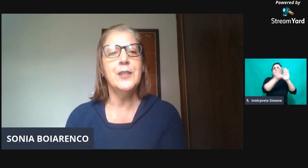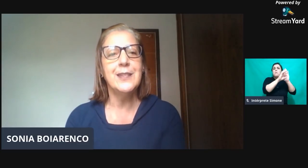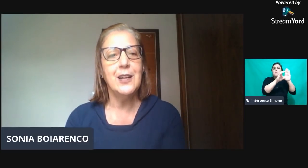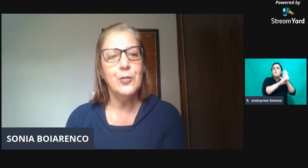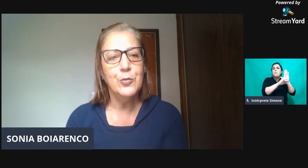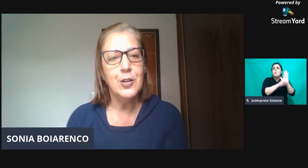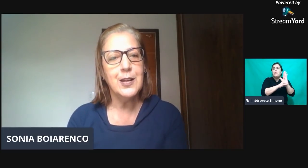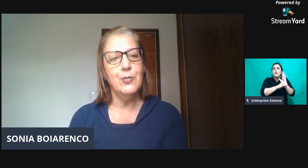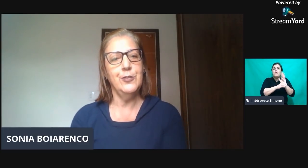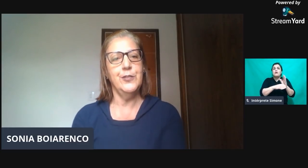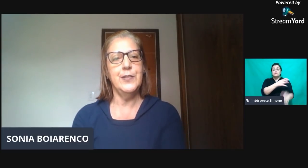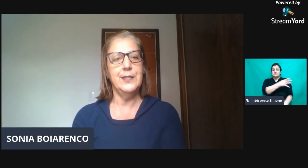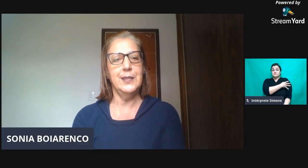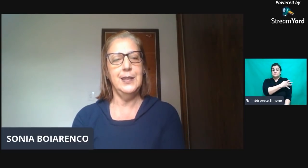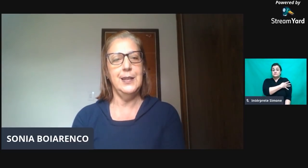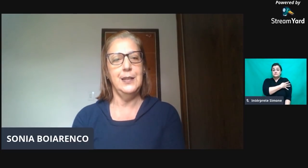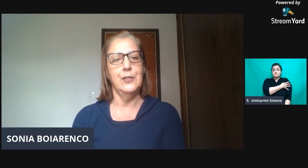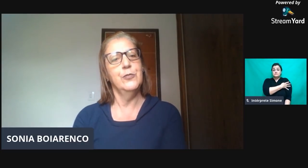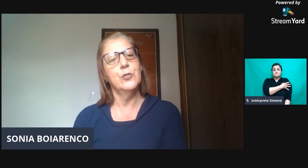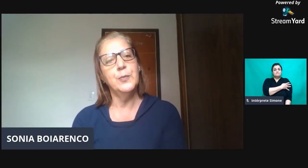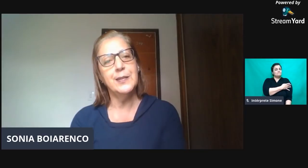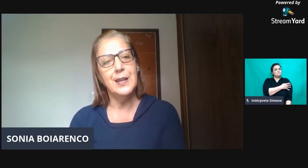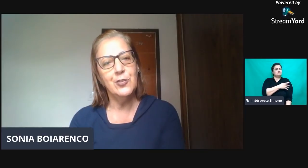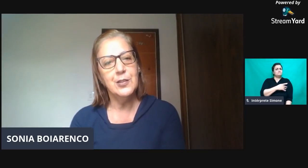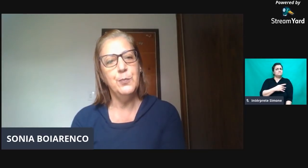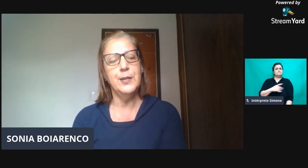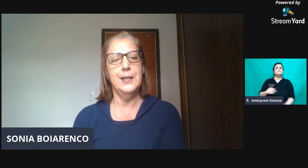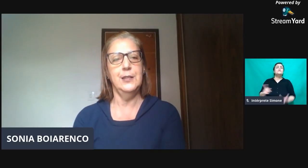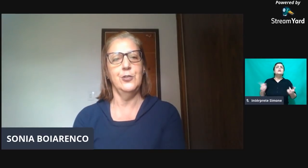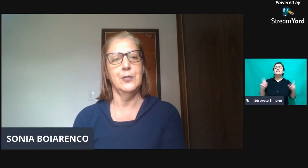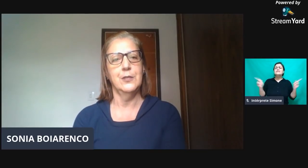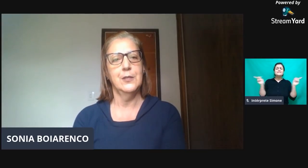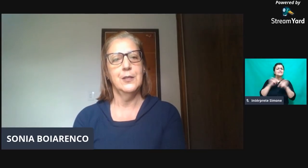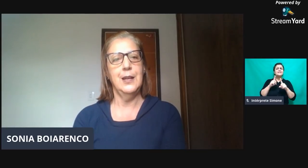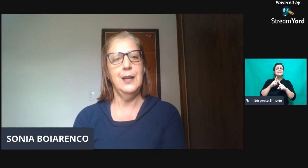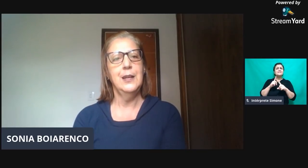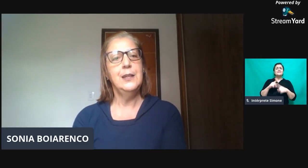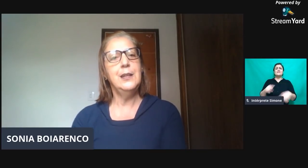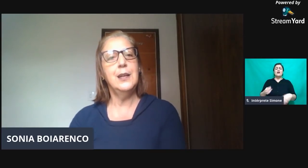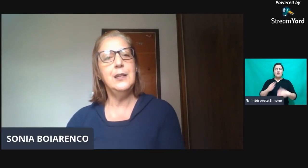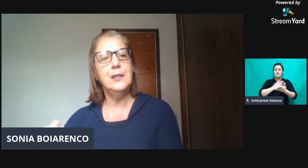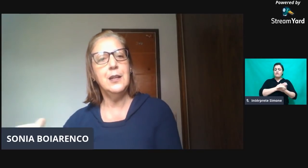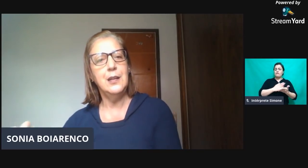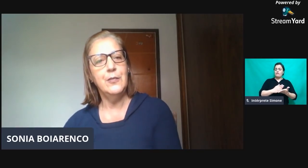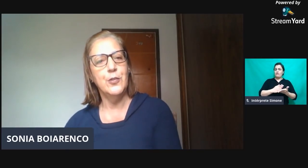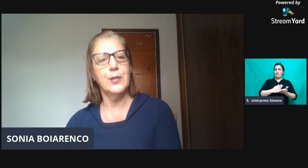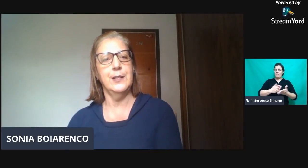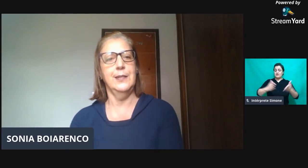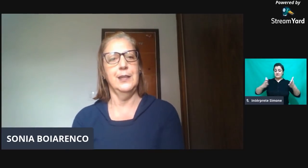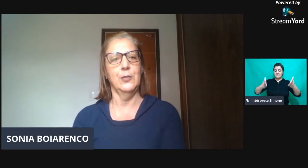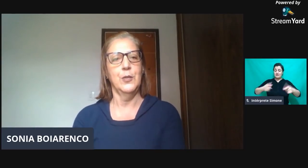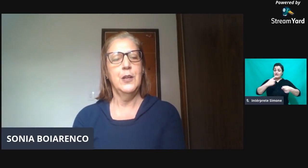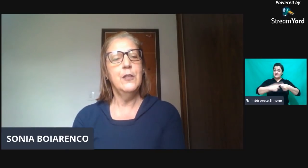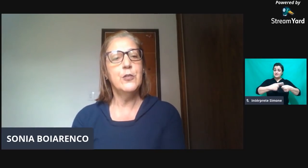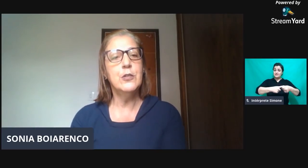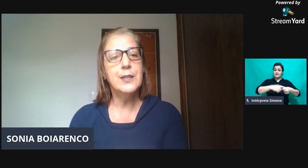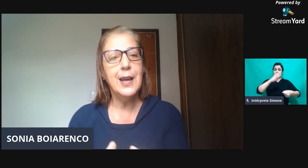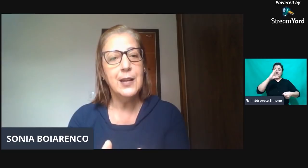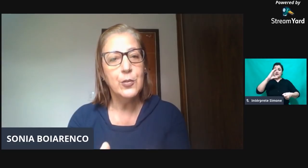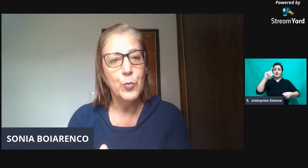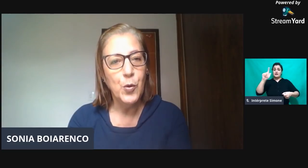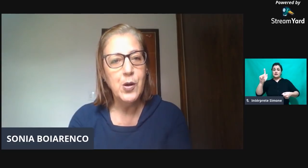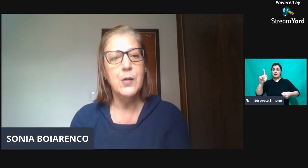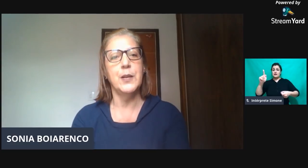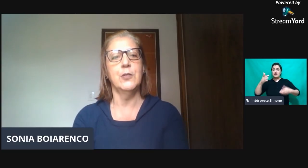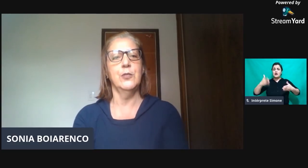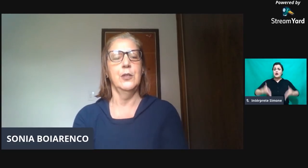vou começar do local de vivência dele, eu vou começar de Campo Grande, né? E ainda eu vou crescendo. Eu vou